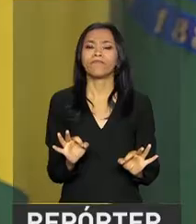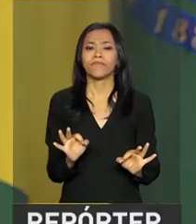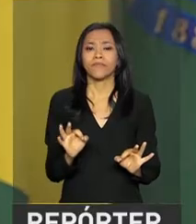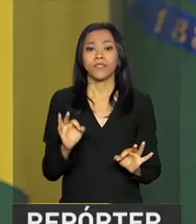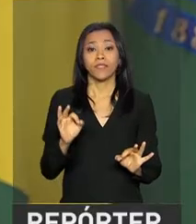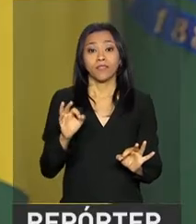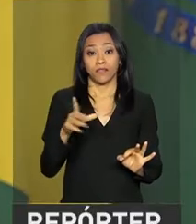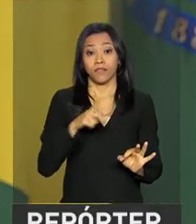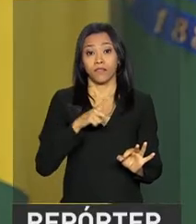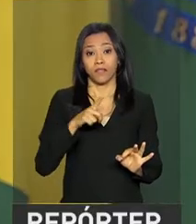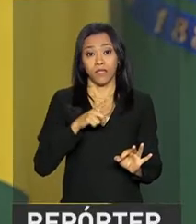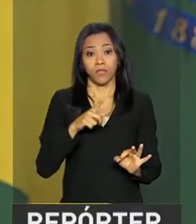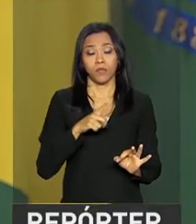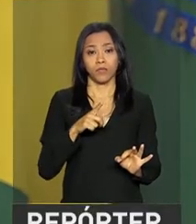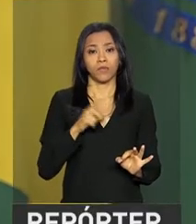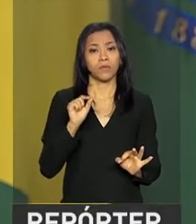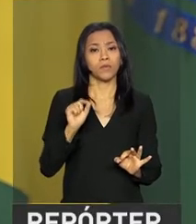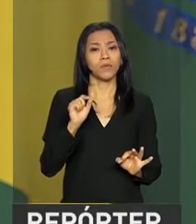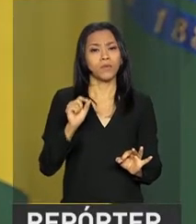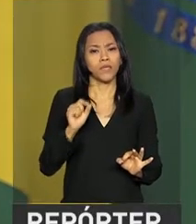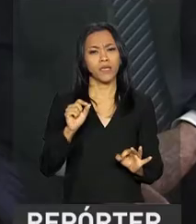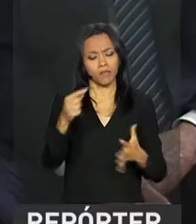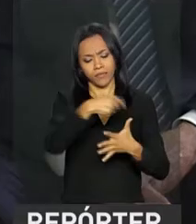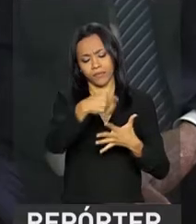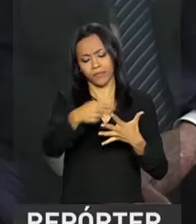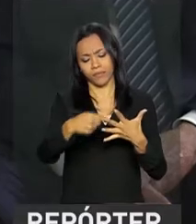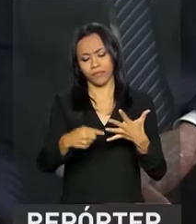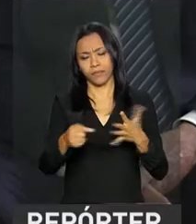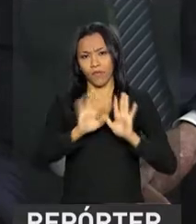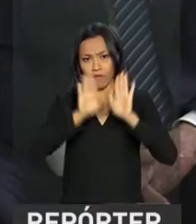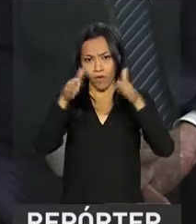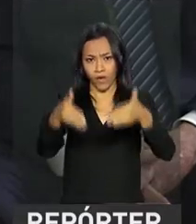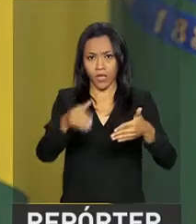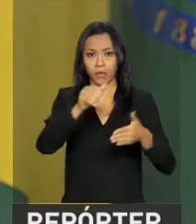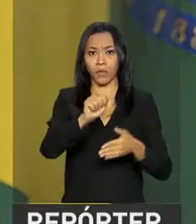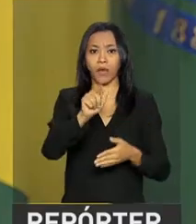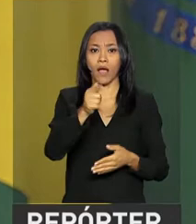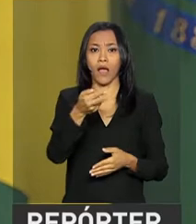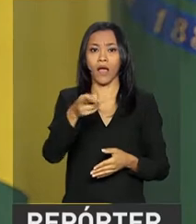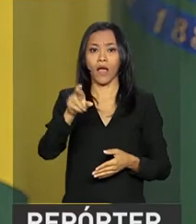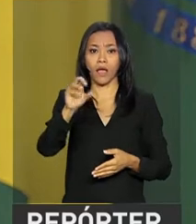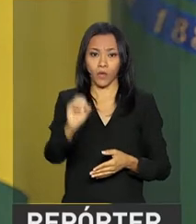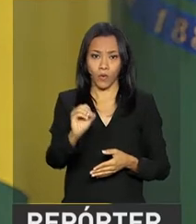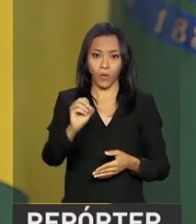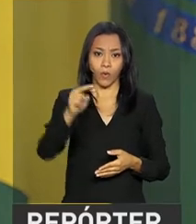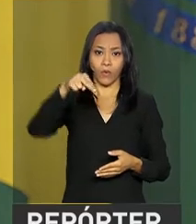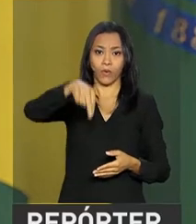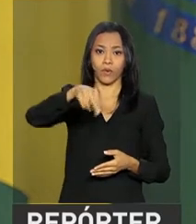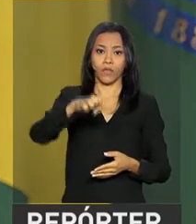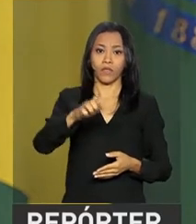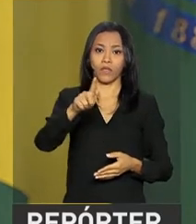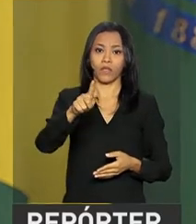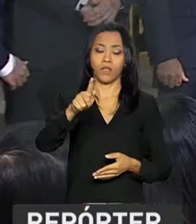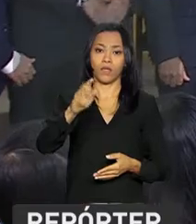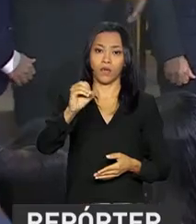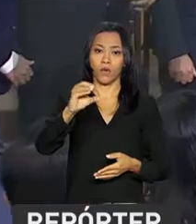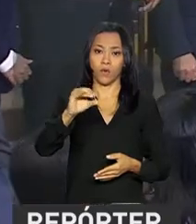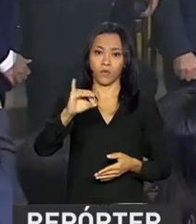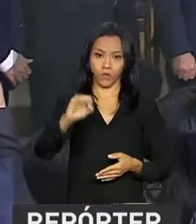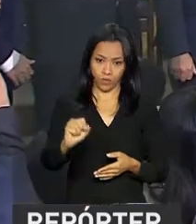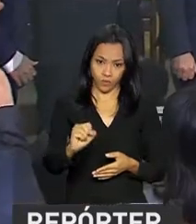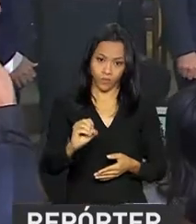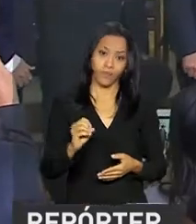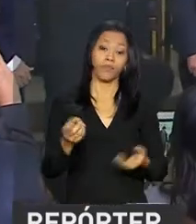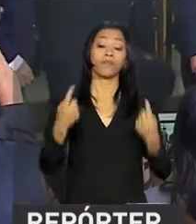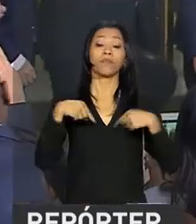medidas todas voltadas para o agronegócio. O agronegócio tem sido um dos sustentáculos da economia do país. Também